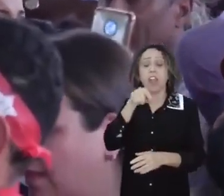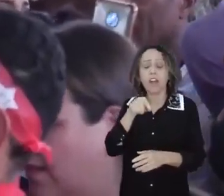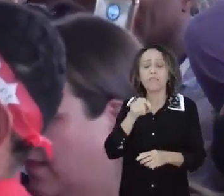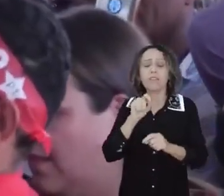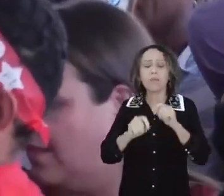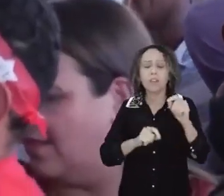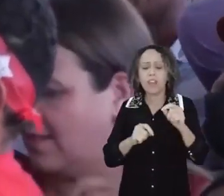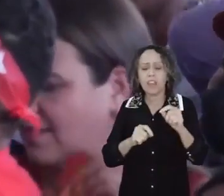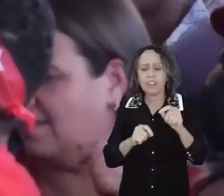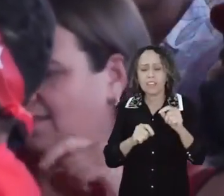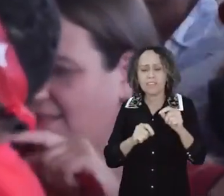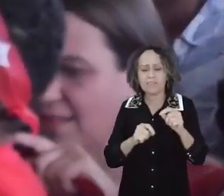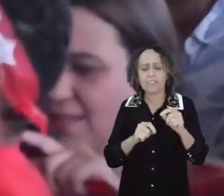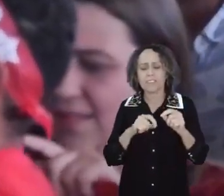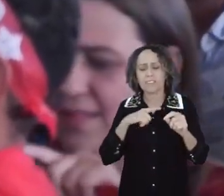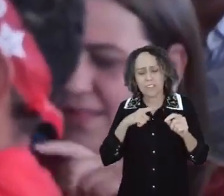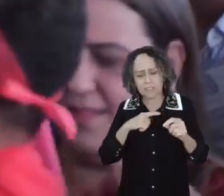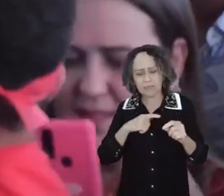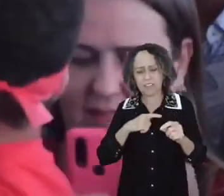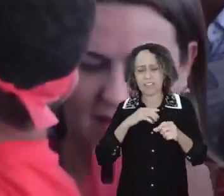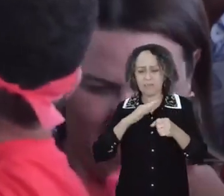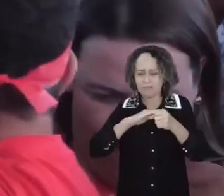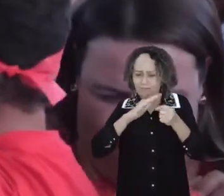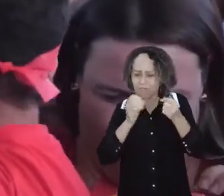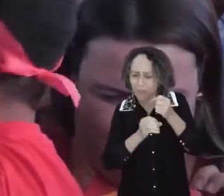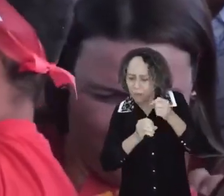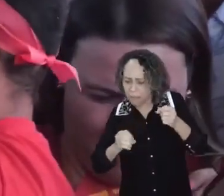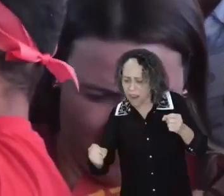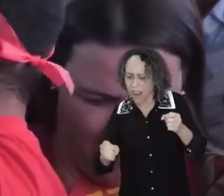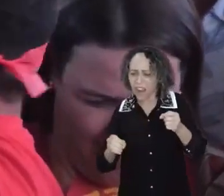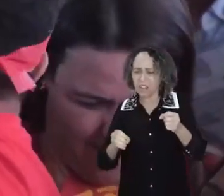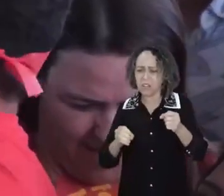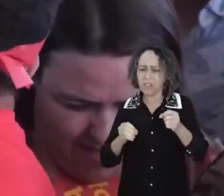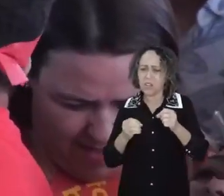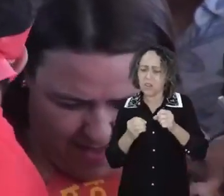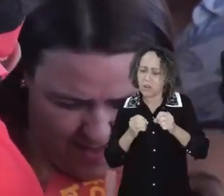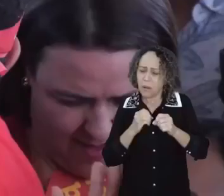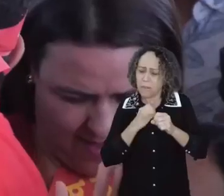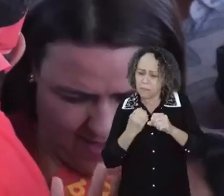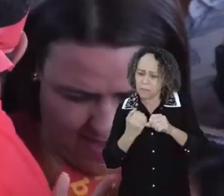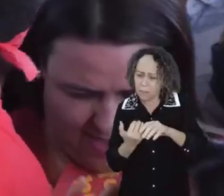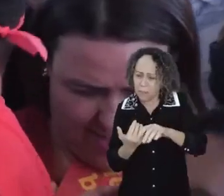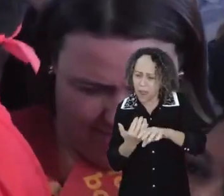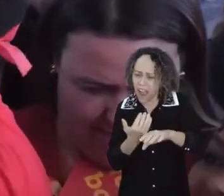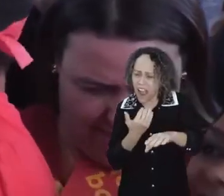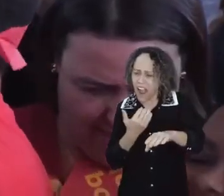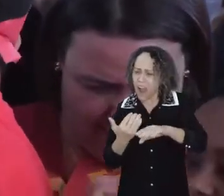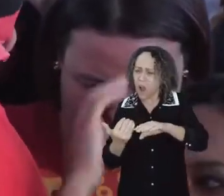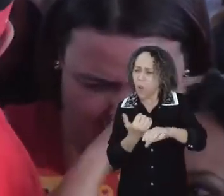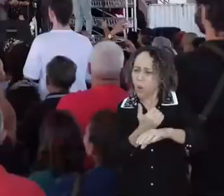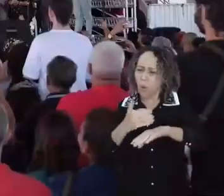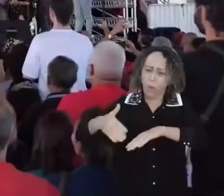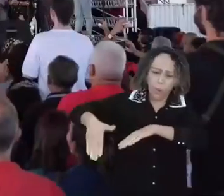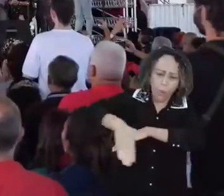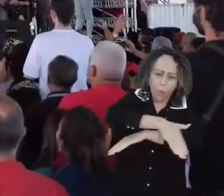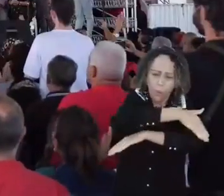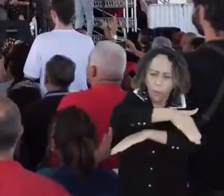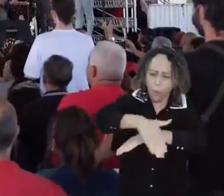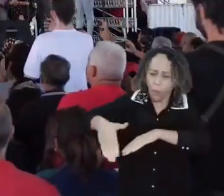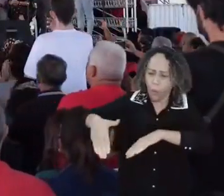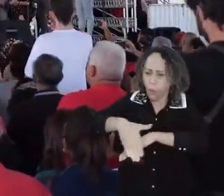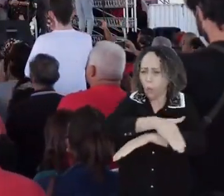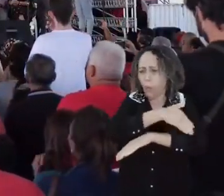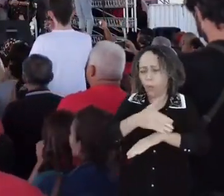e pavimentamos 250 ruas na região de Nova Contagem.